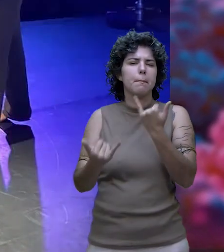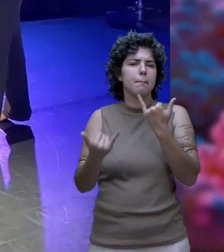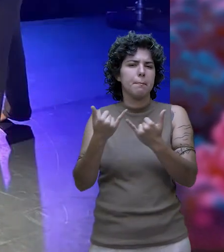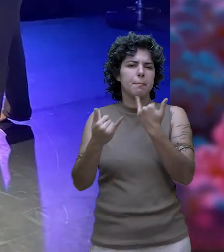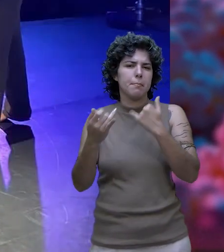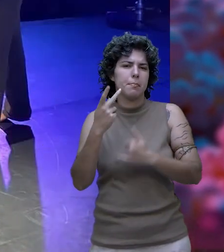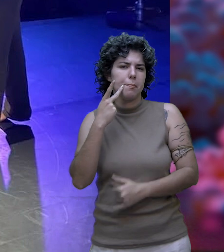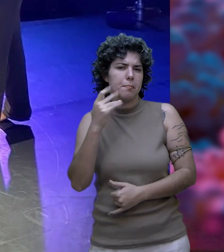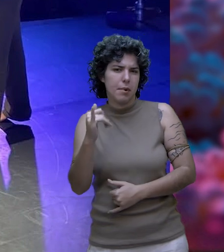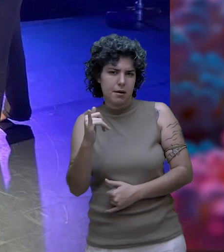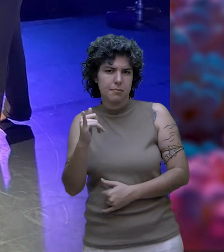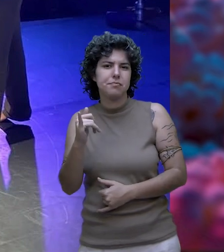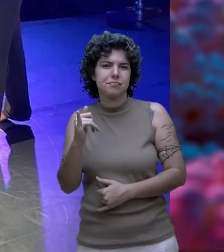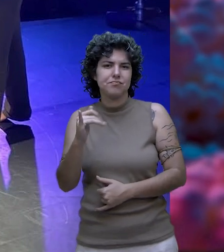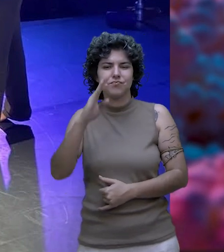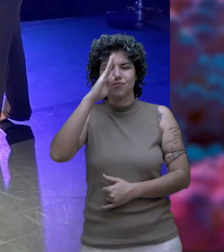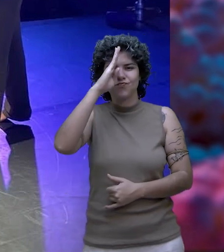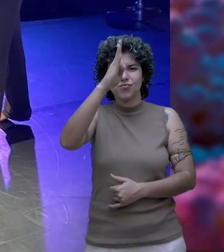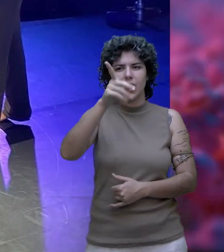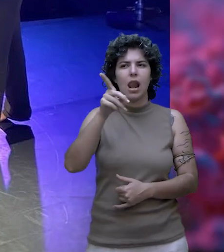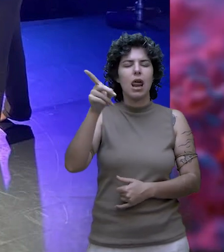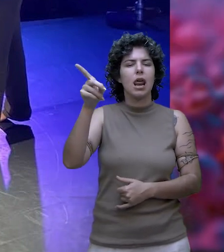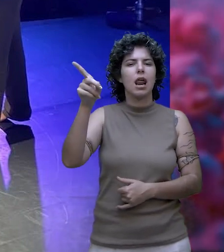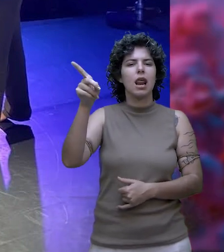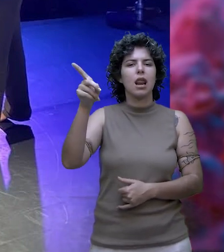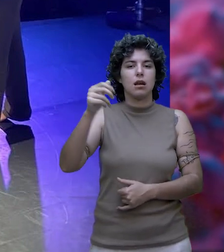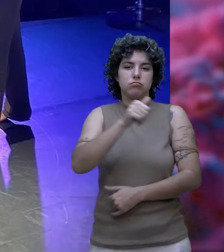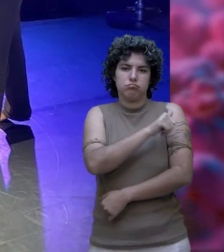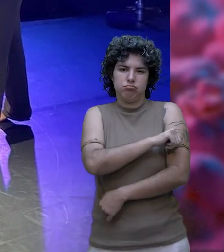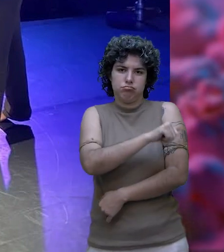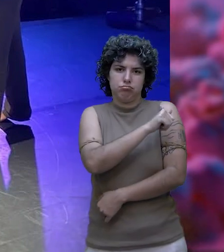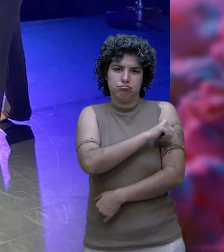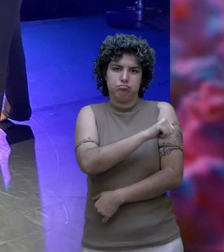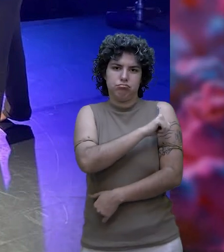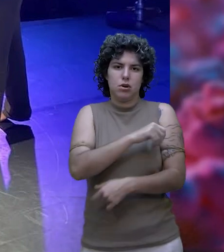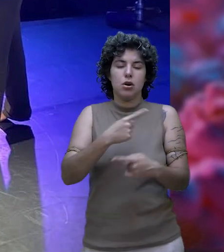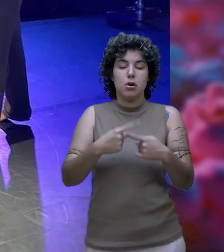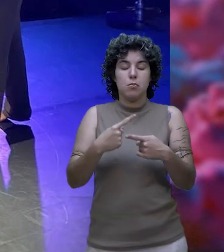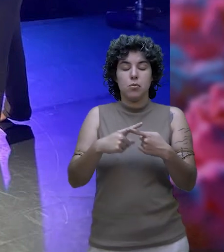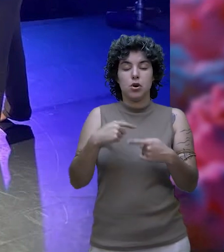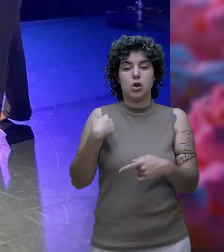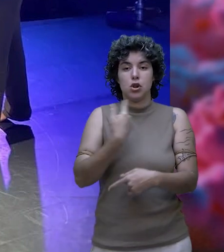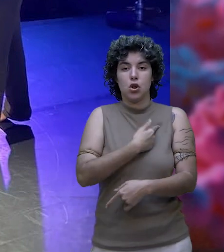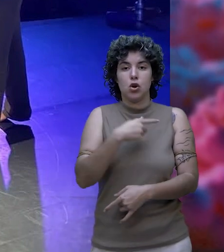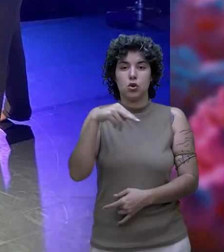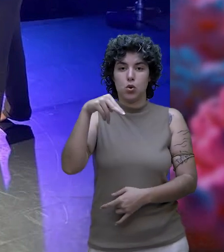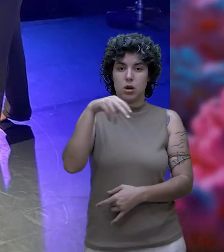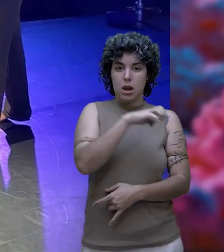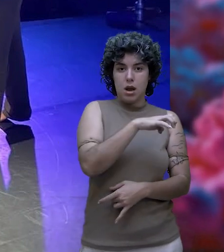principalmente dentro do Rio de Janeiro, porque a gente sai aqui do Nordeste e eu falo, gente,